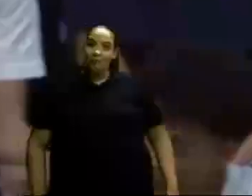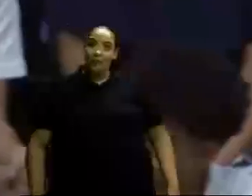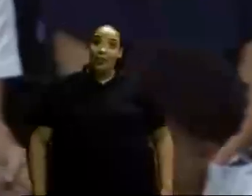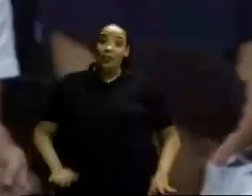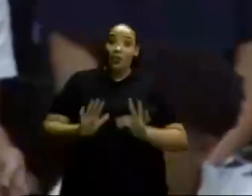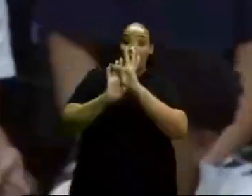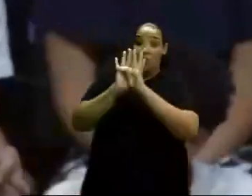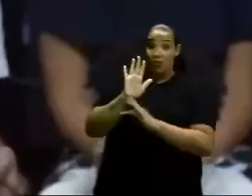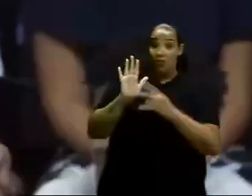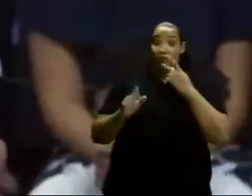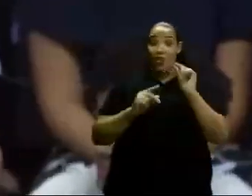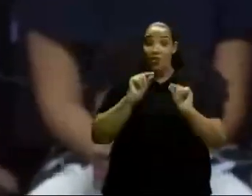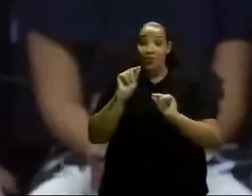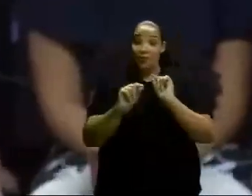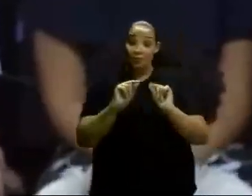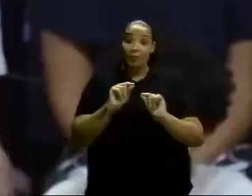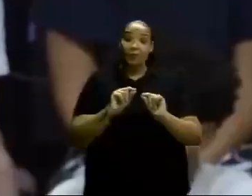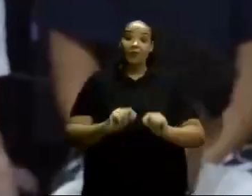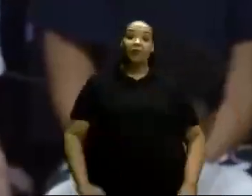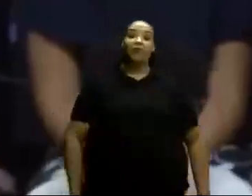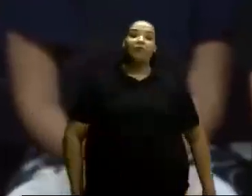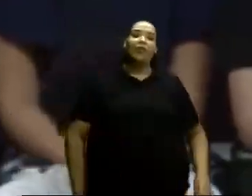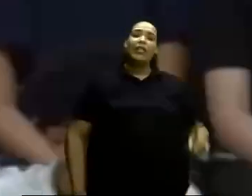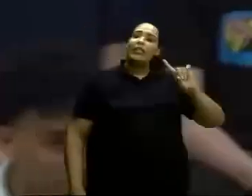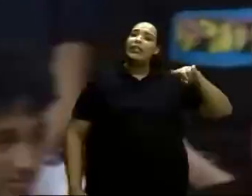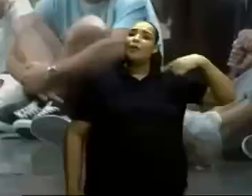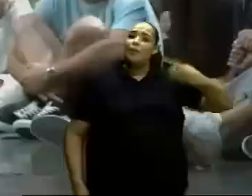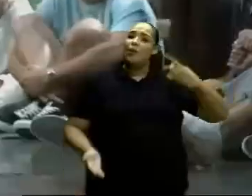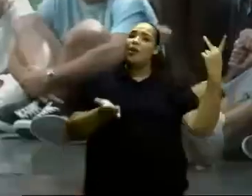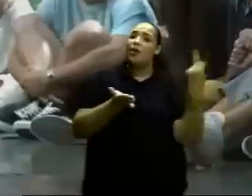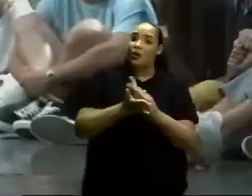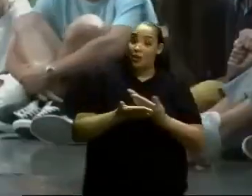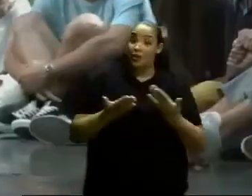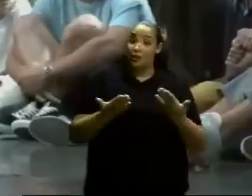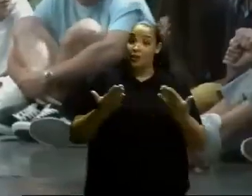texto vai dizer que depois disso que aconteceu agora,